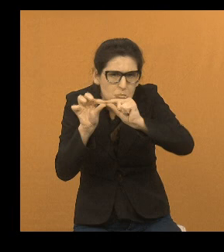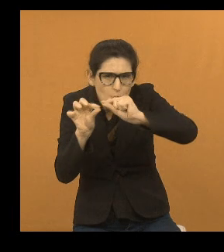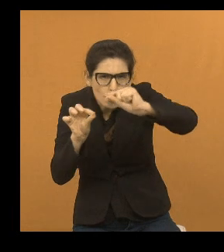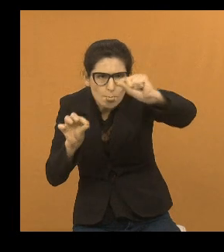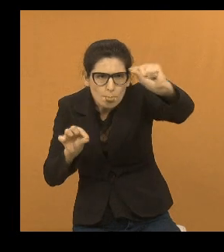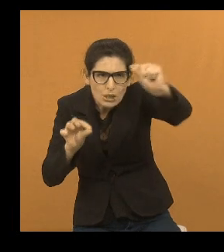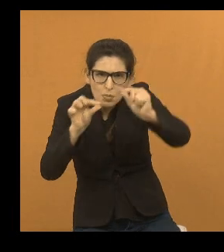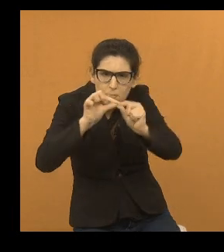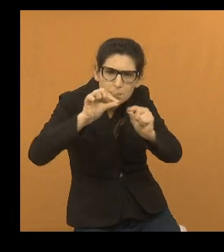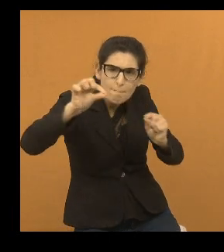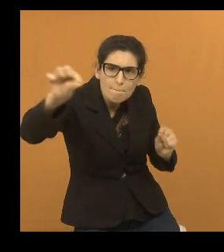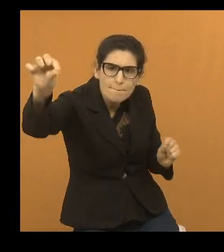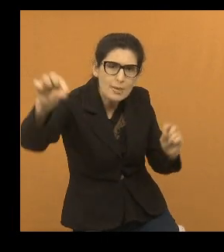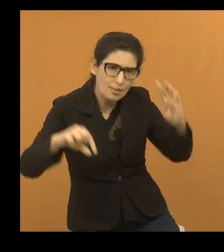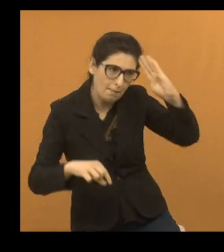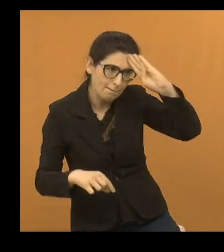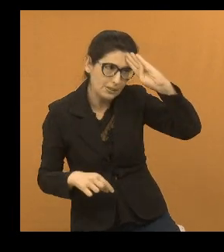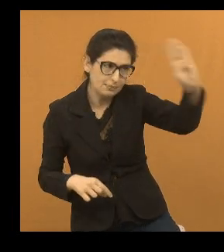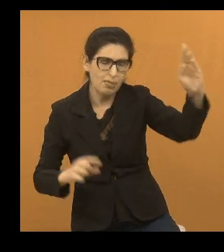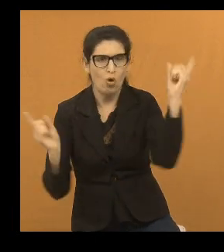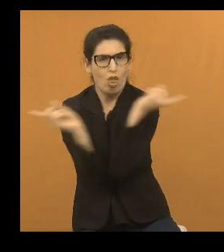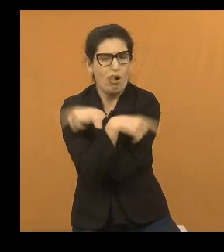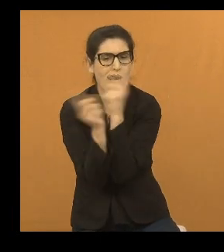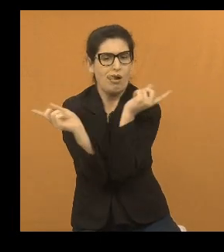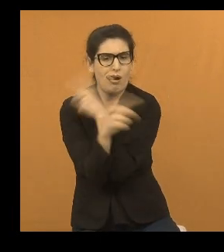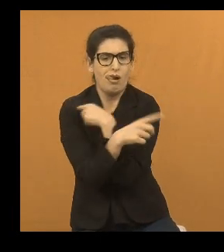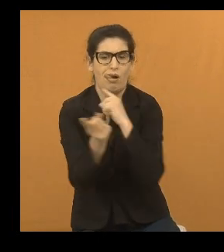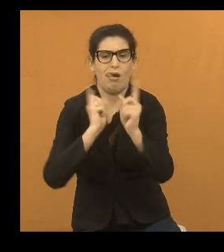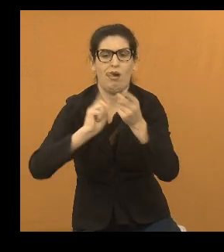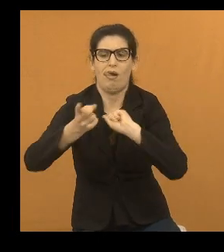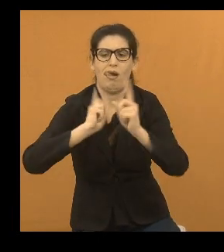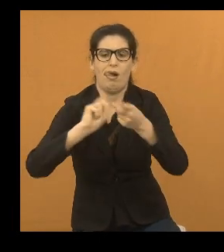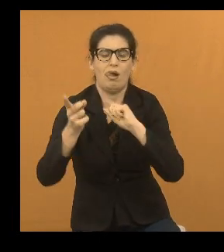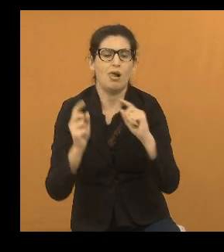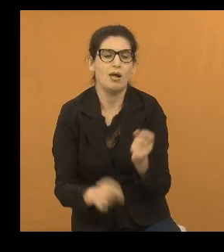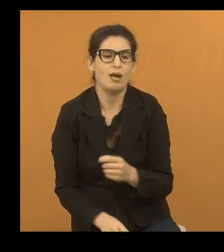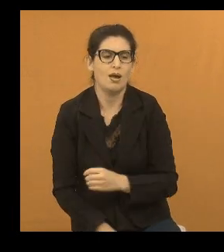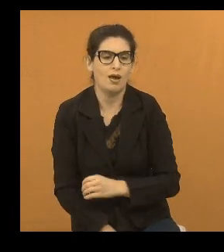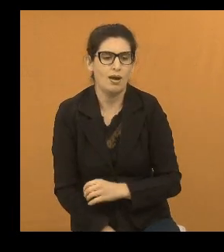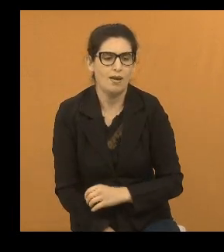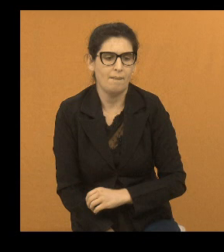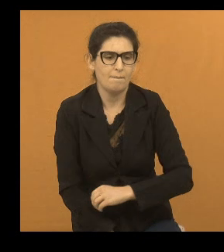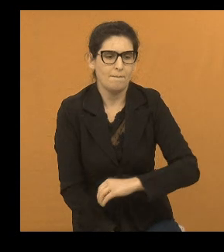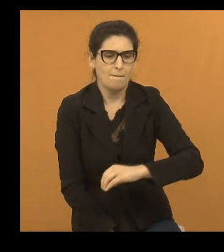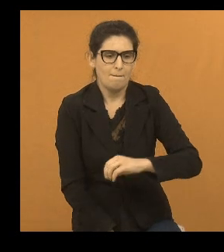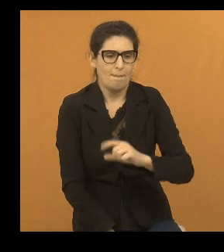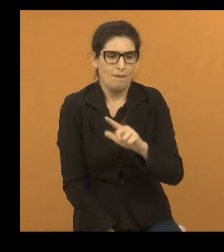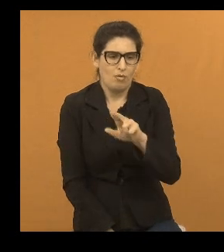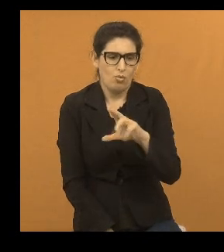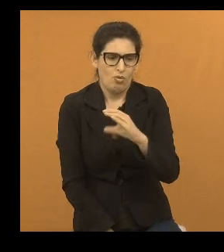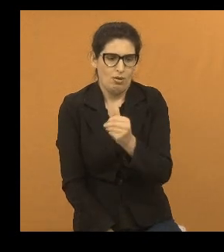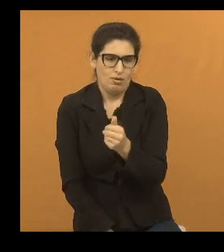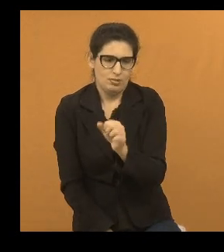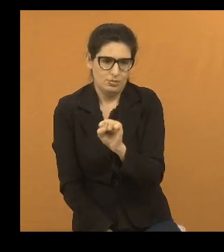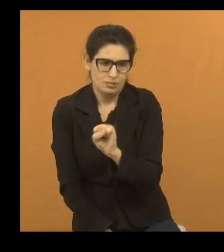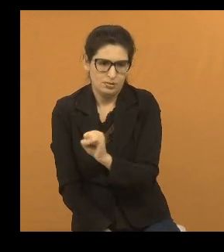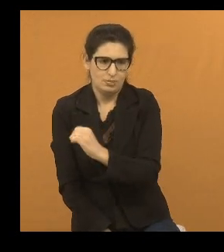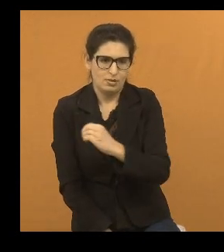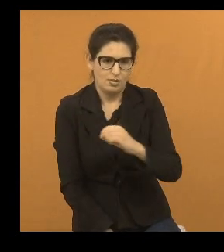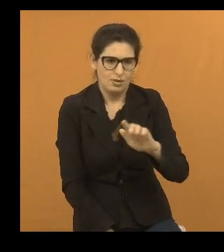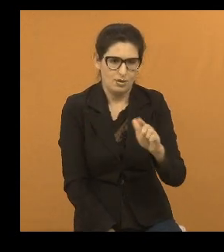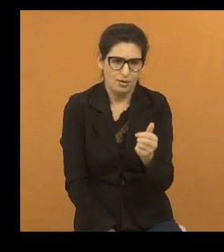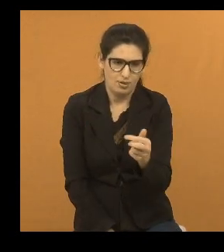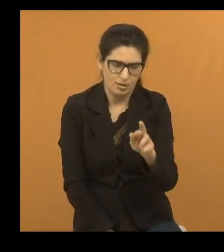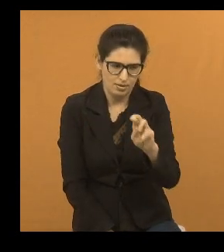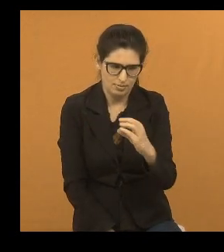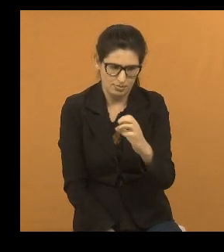com as principais vias do município. Na Lucas Nogueira Garcês, Geraldo Scavone, Getúlio Vargas, Ademar de